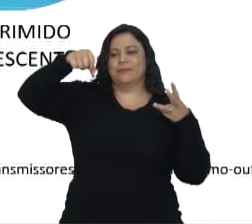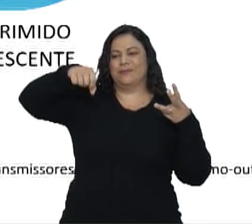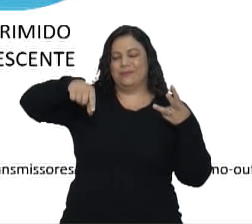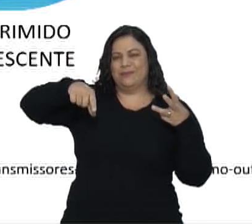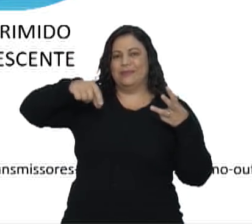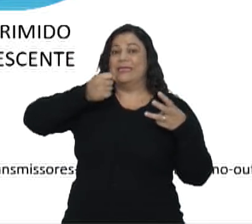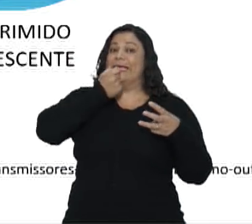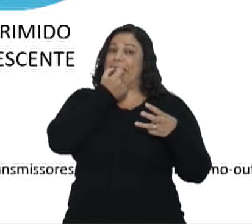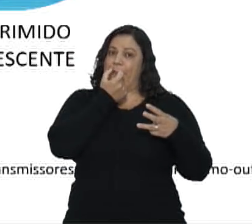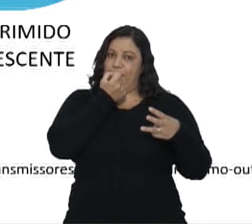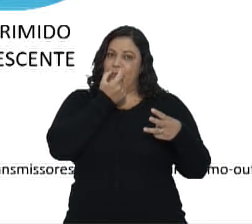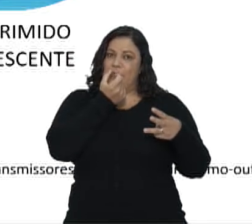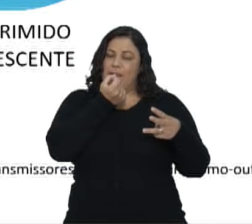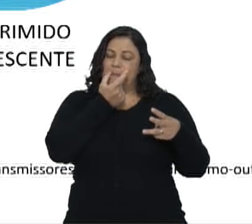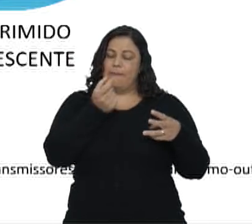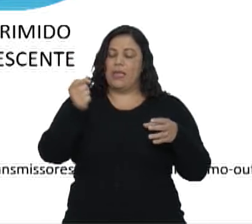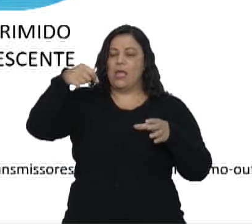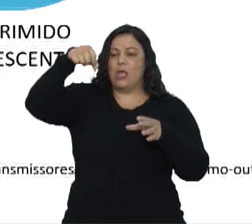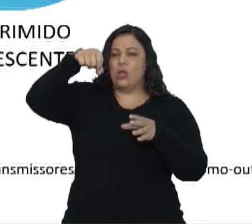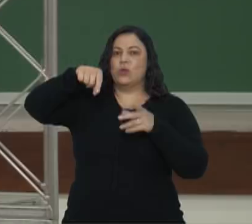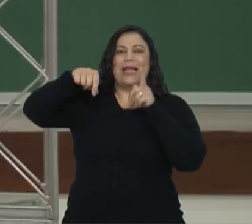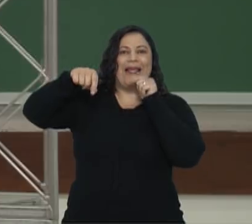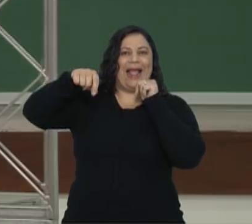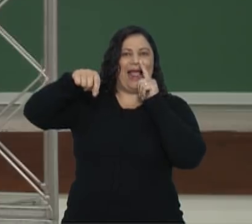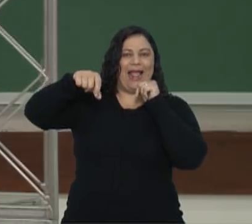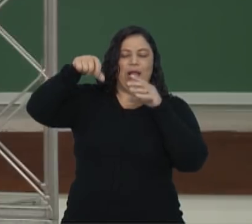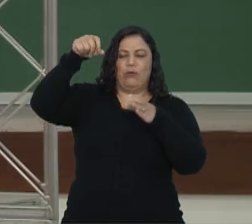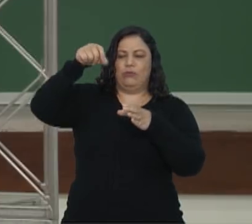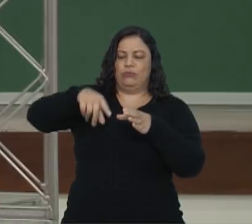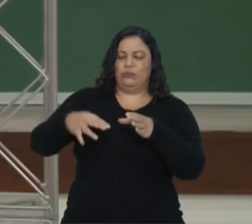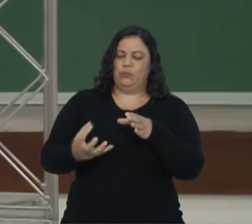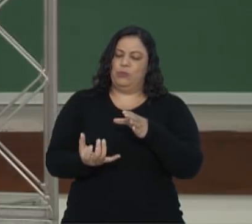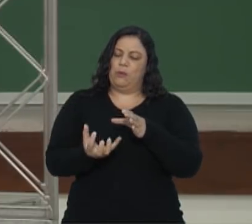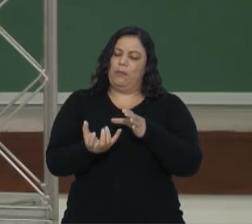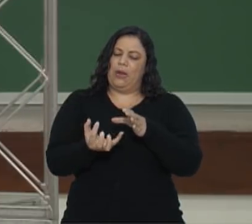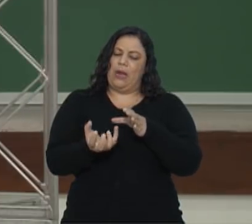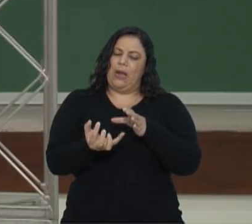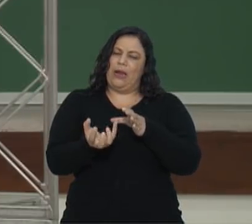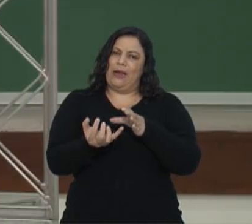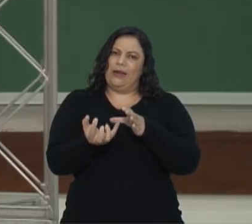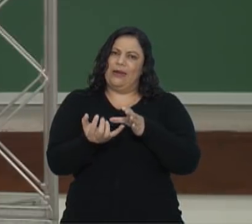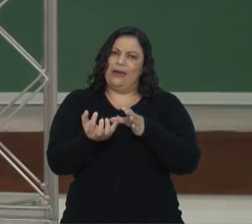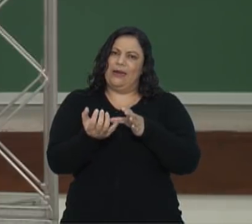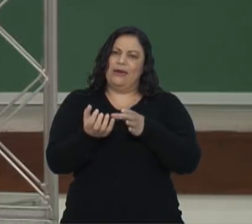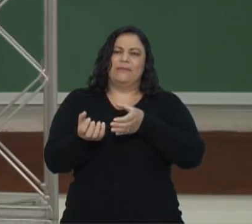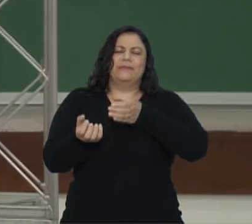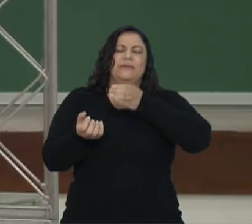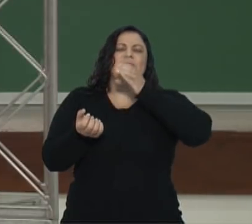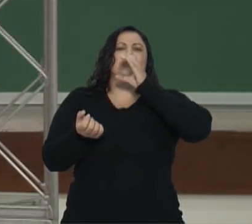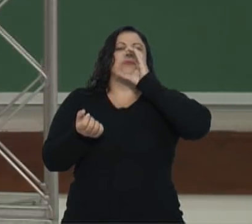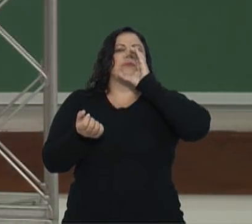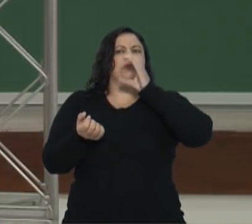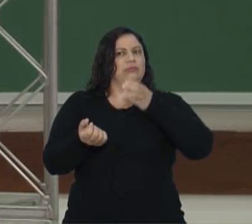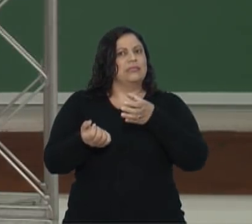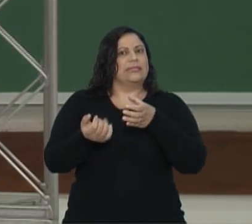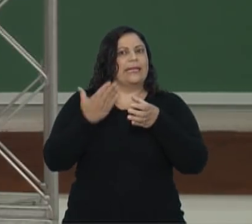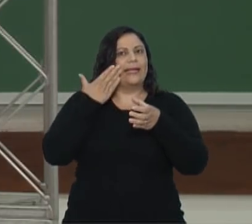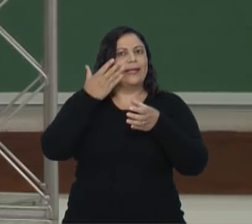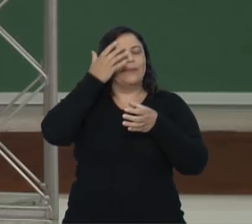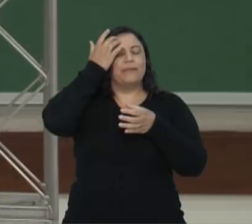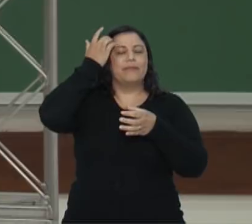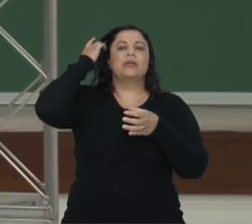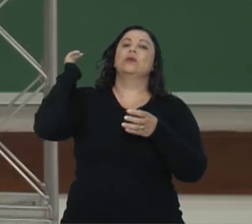medicamento que a gente precisa tomar e nós colocamos ele na água e ele libera um gás, forma aquelas bolinhas. Juntou,